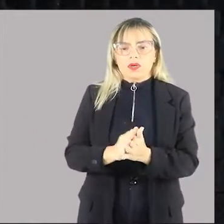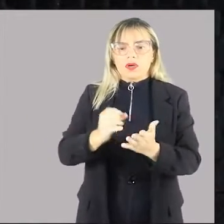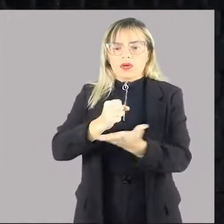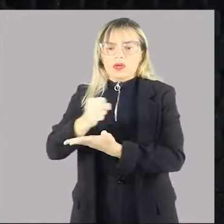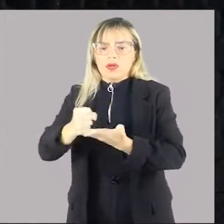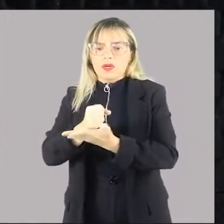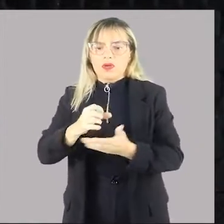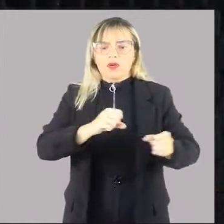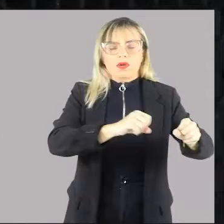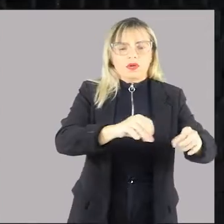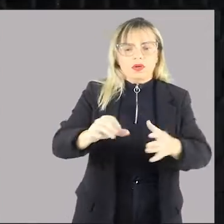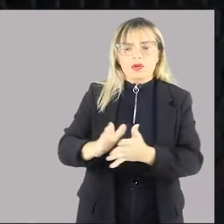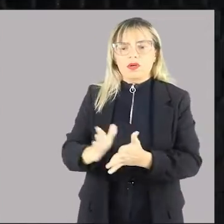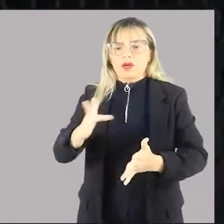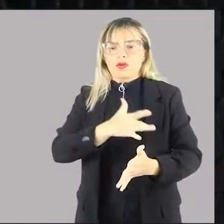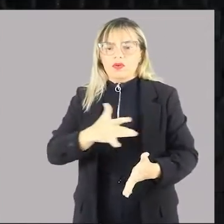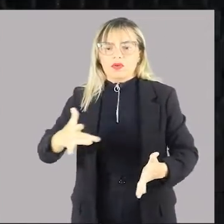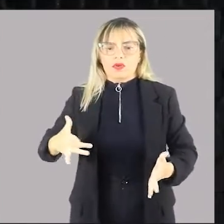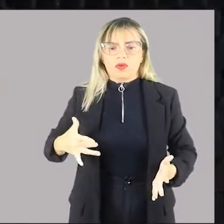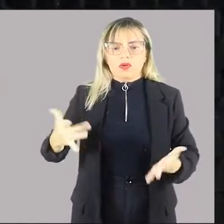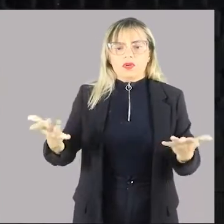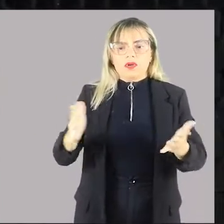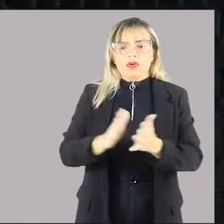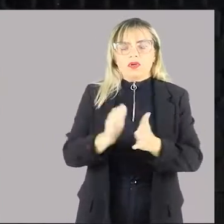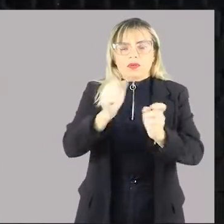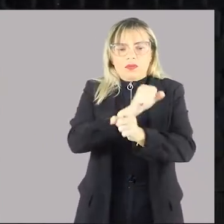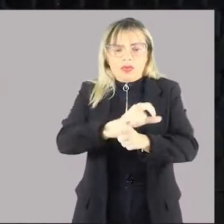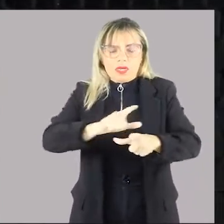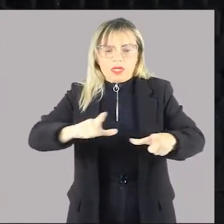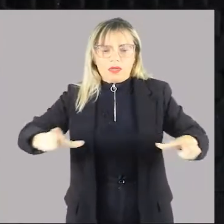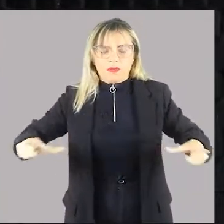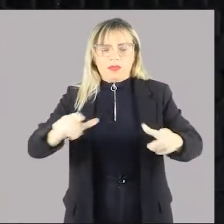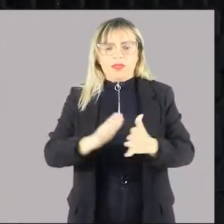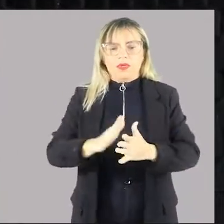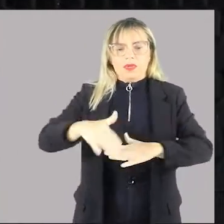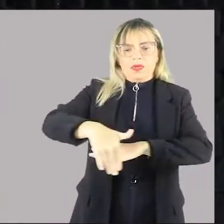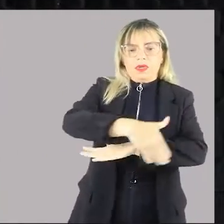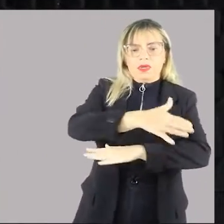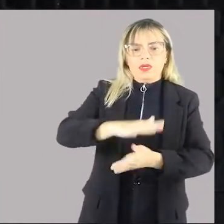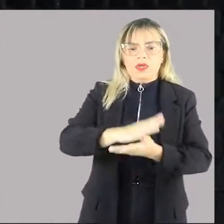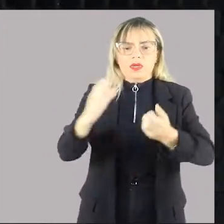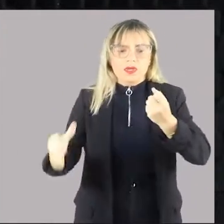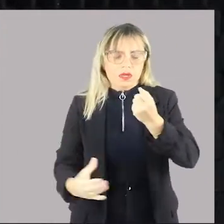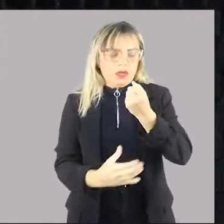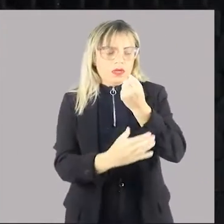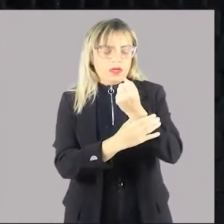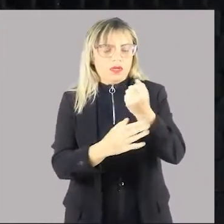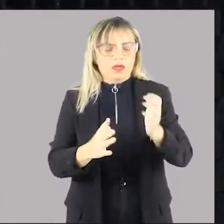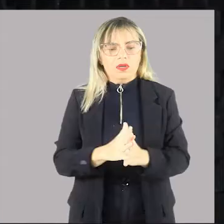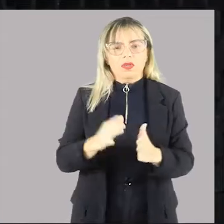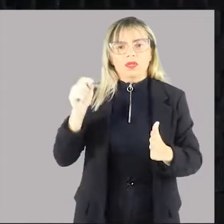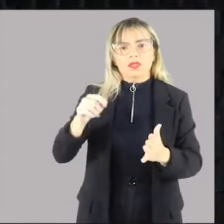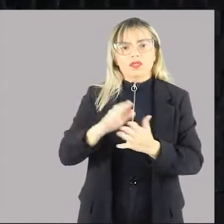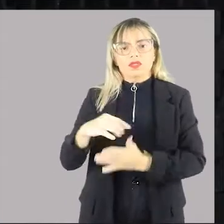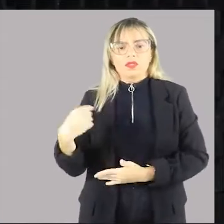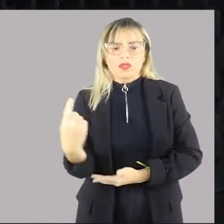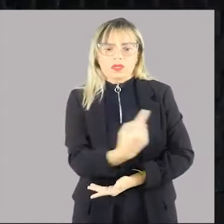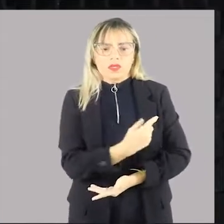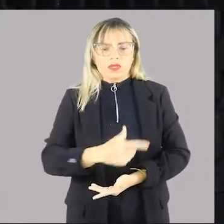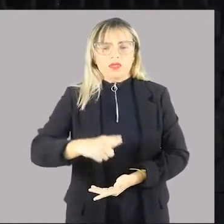como educação, saúde, saneamento básico e segurança. Então nós temos